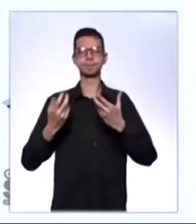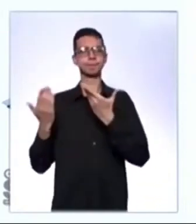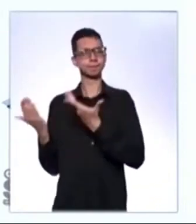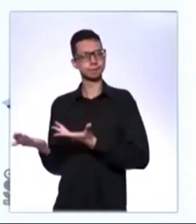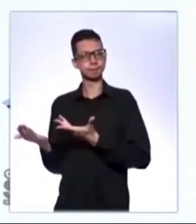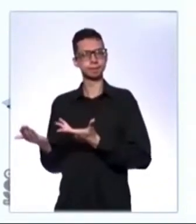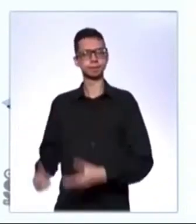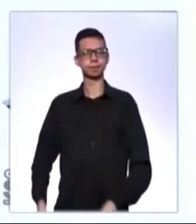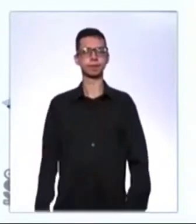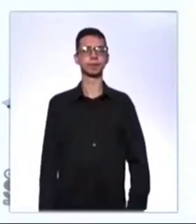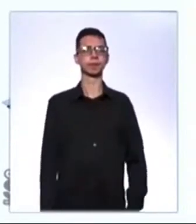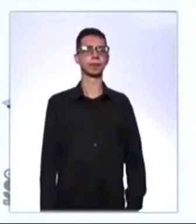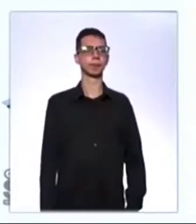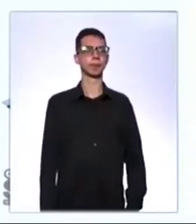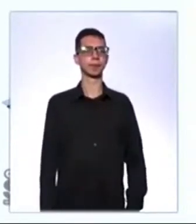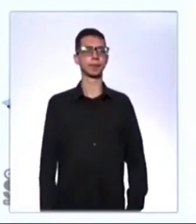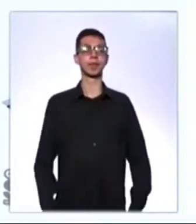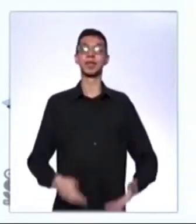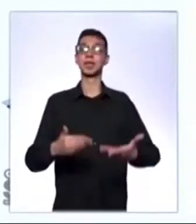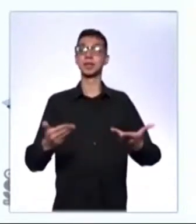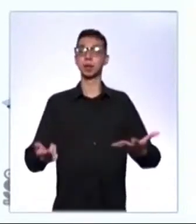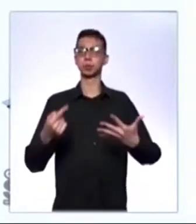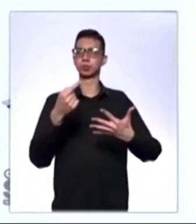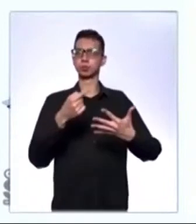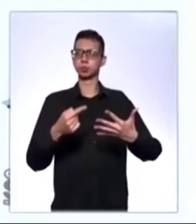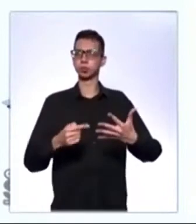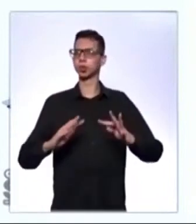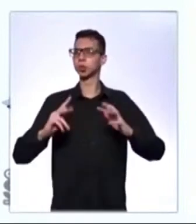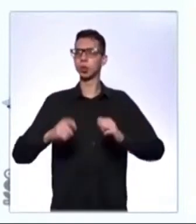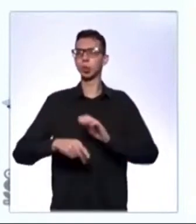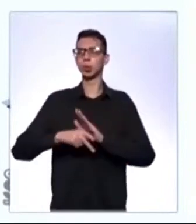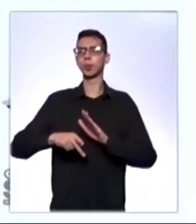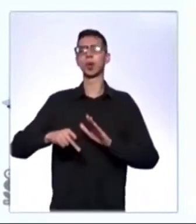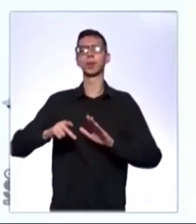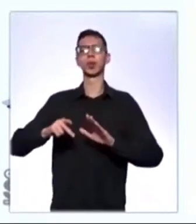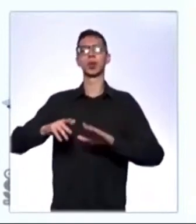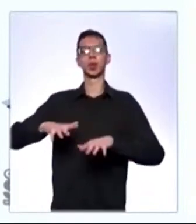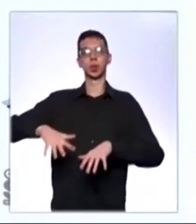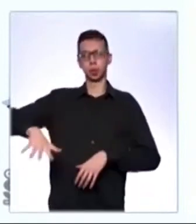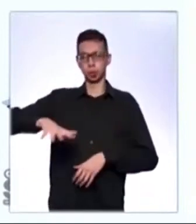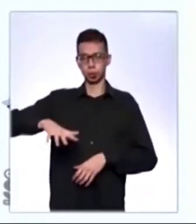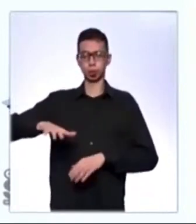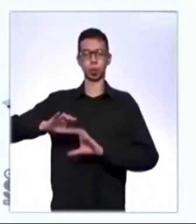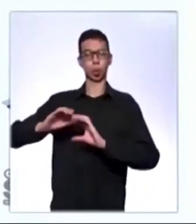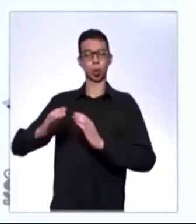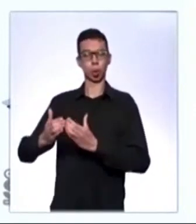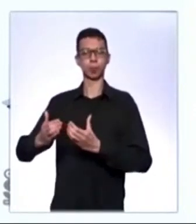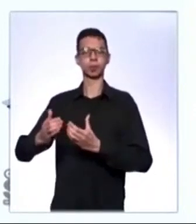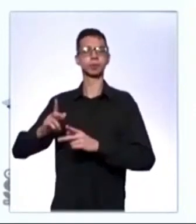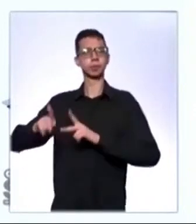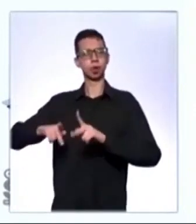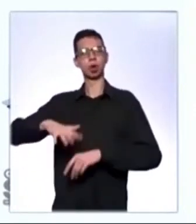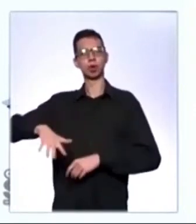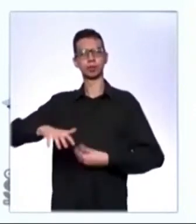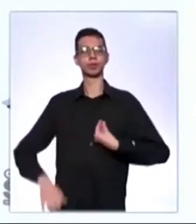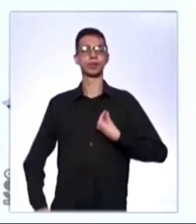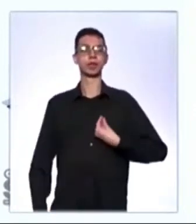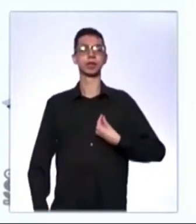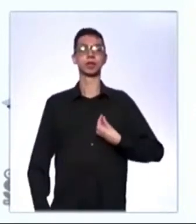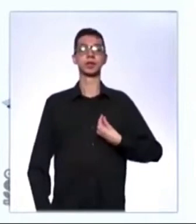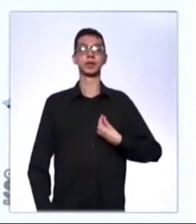manifestações sociais, que fazem parte de todas as comunidades, sem distinção de idade, tamanho ou habilidade